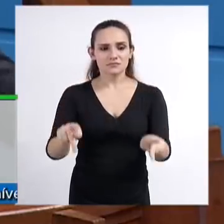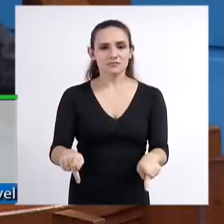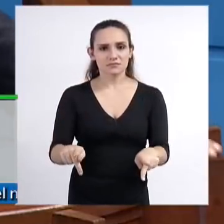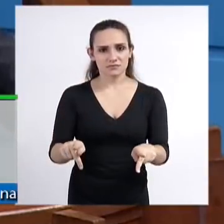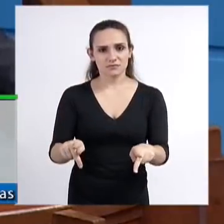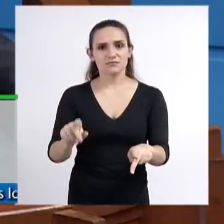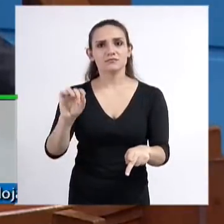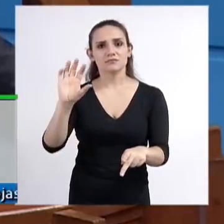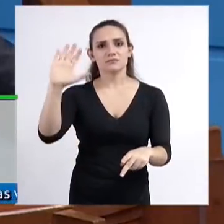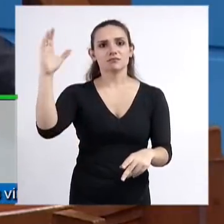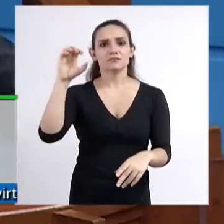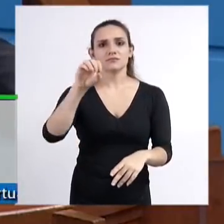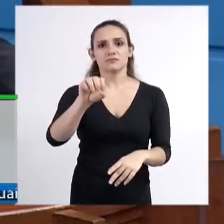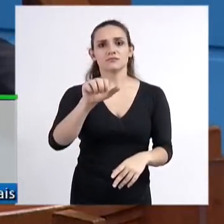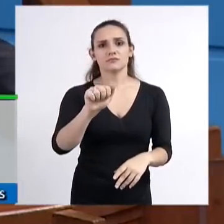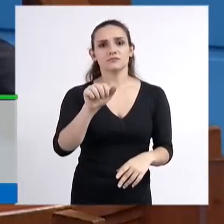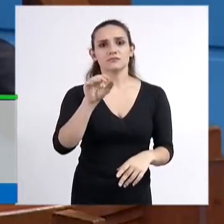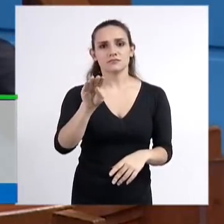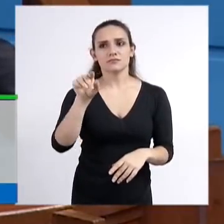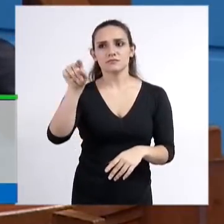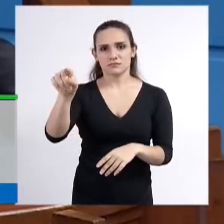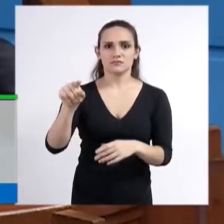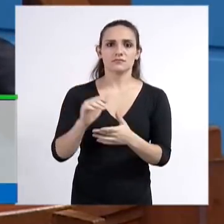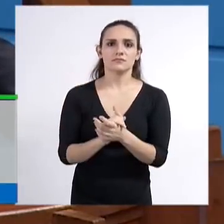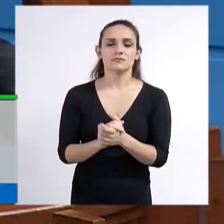OAB Seccional Mato Grosso do Sul.